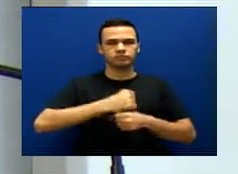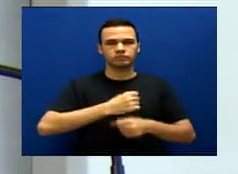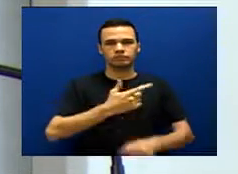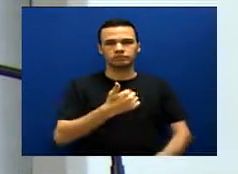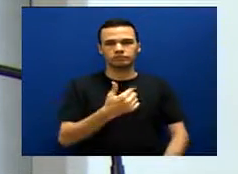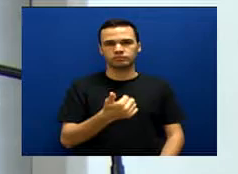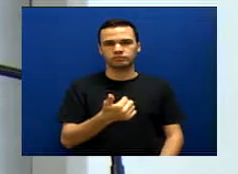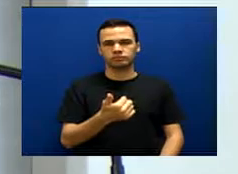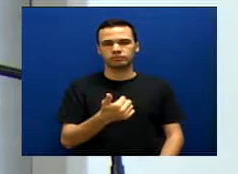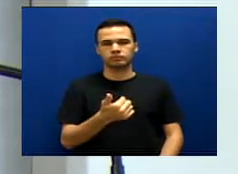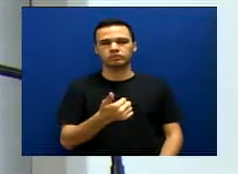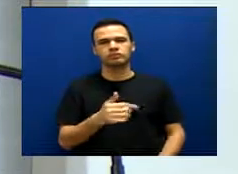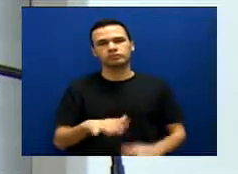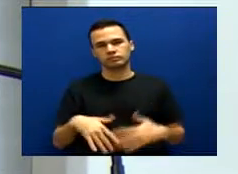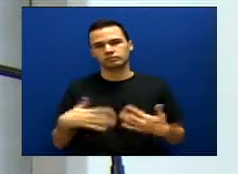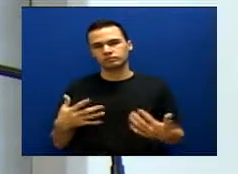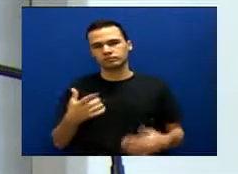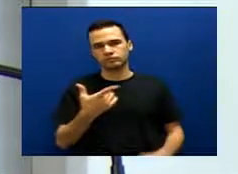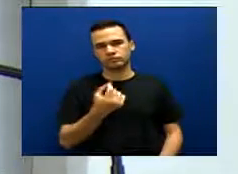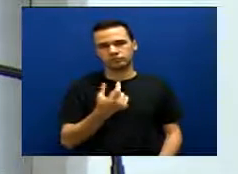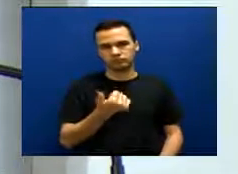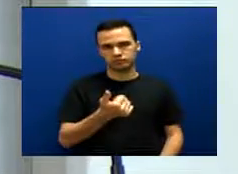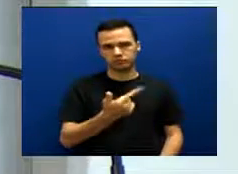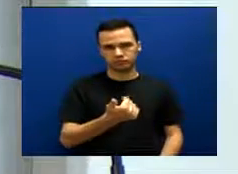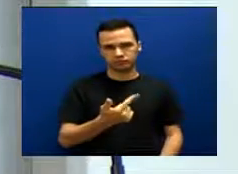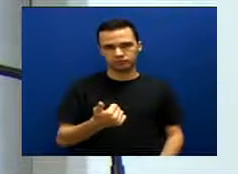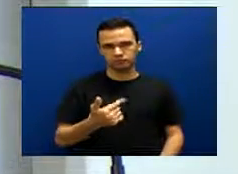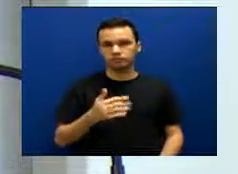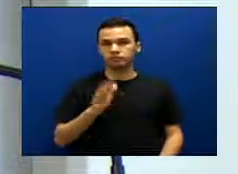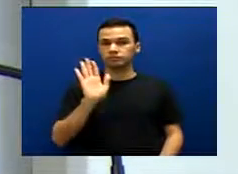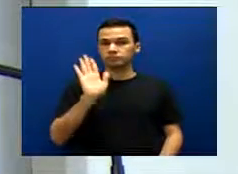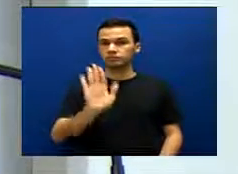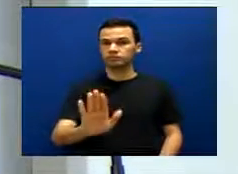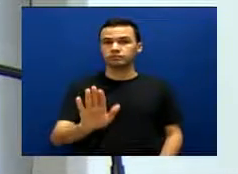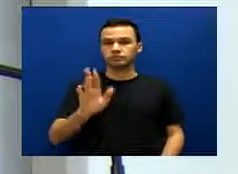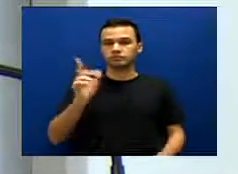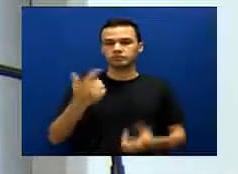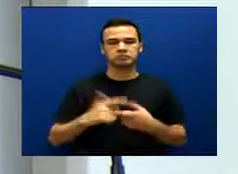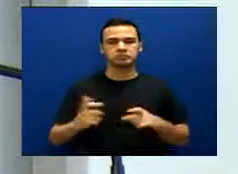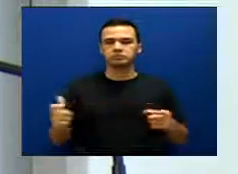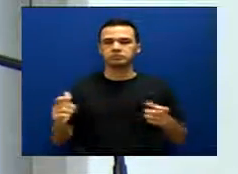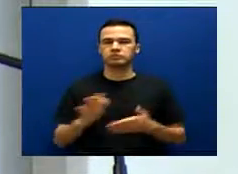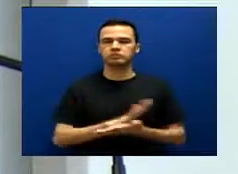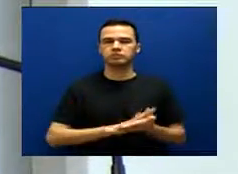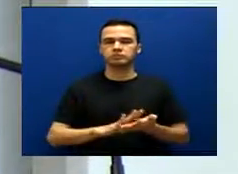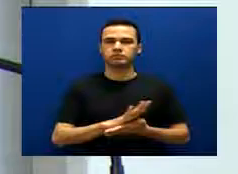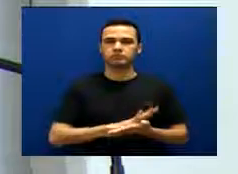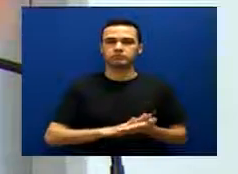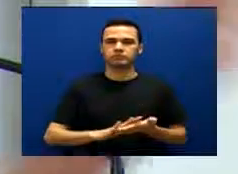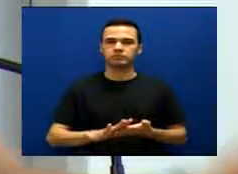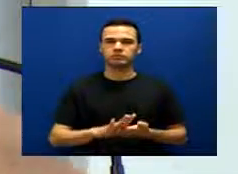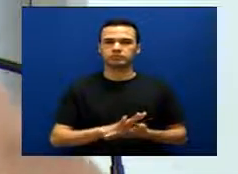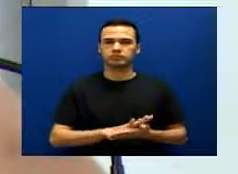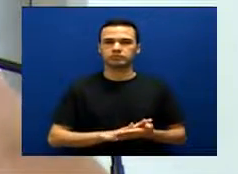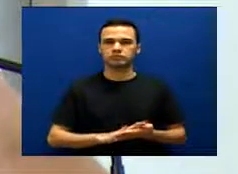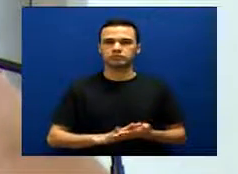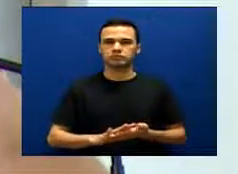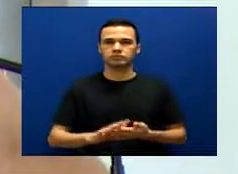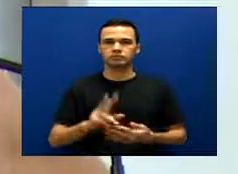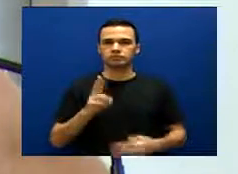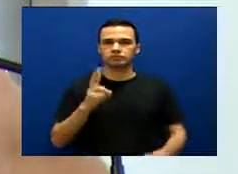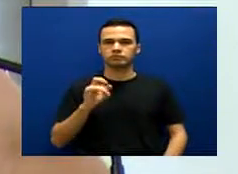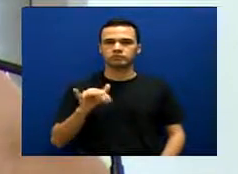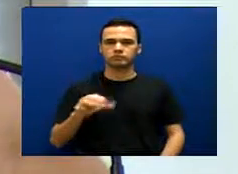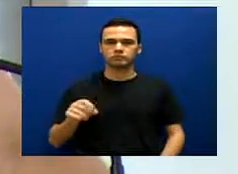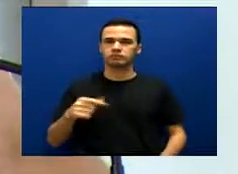9 de 2012. Então, essa lei ela já tem desde 2012. No entanto, não houve uma ampliação, né, vereador Dr. Hélio